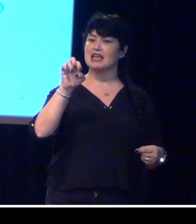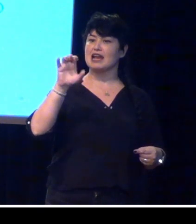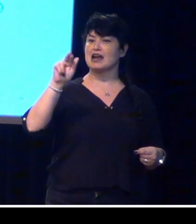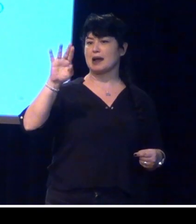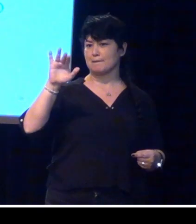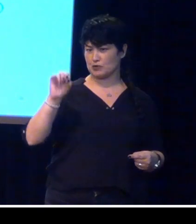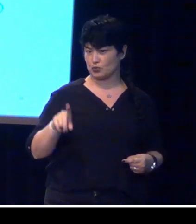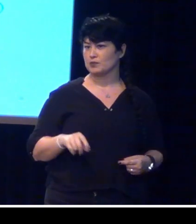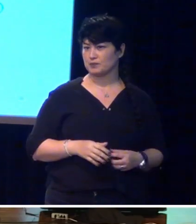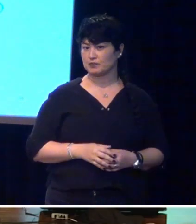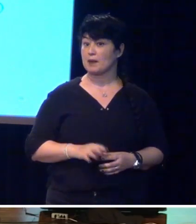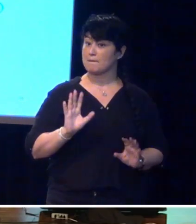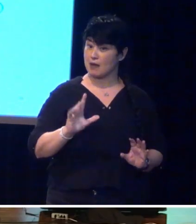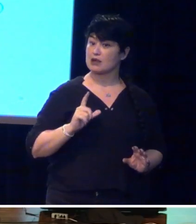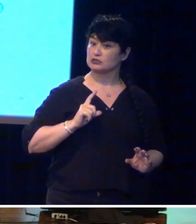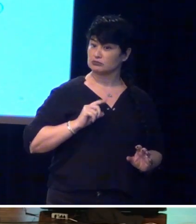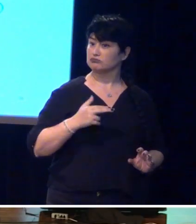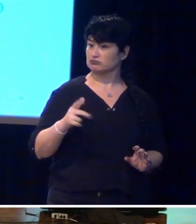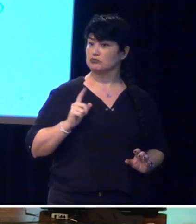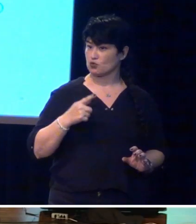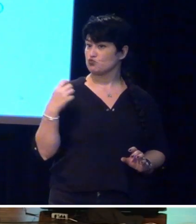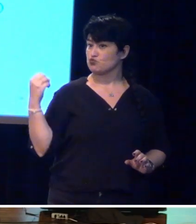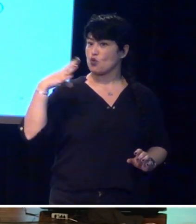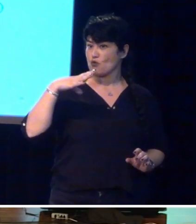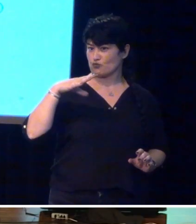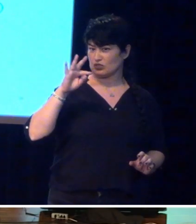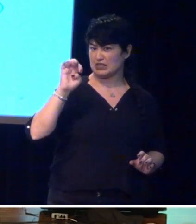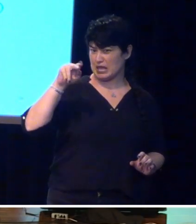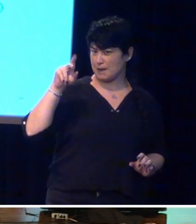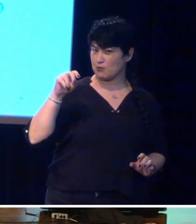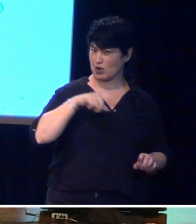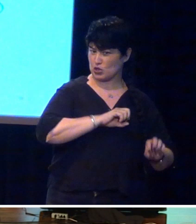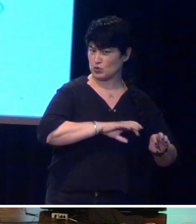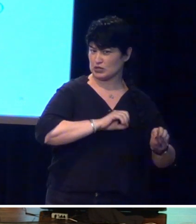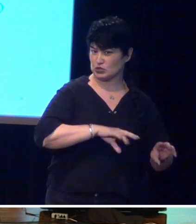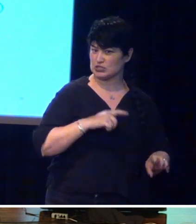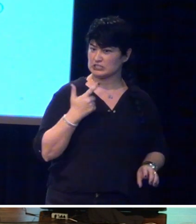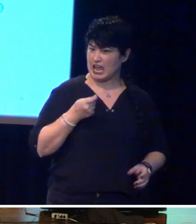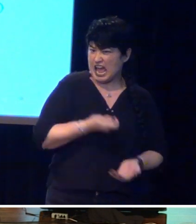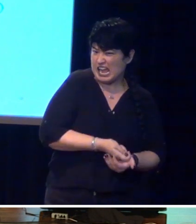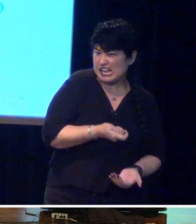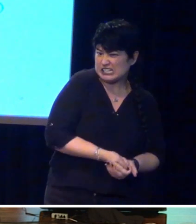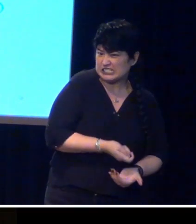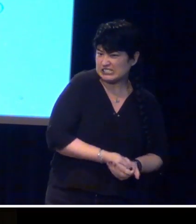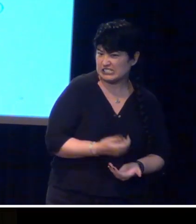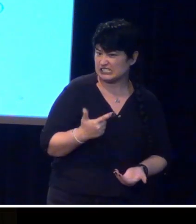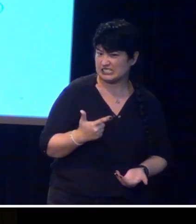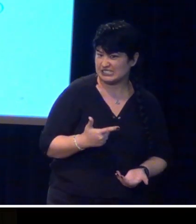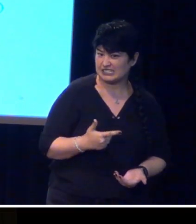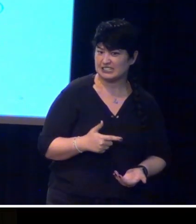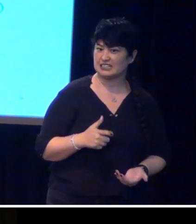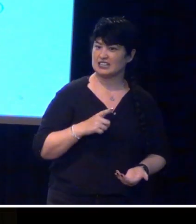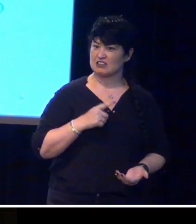Mais algumas questões. Estamos construindo um novo tempo educacional, sem a rigidez